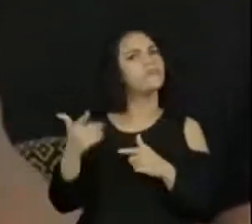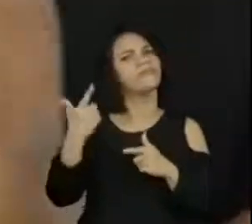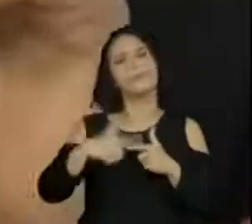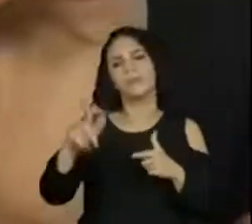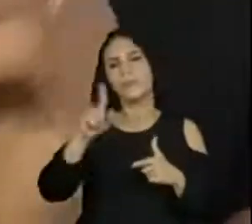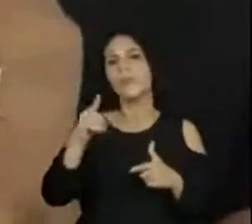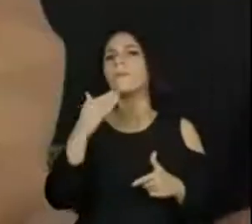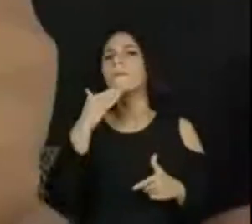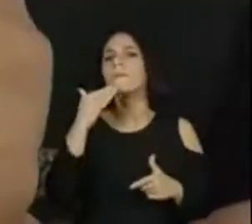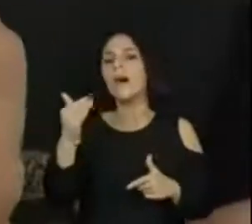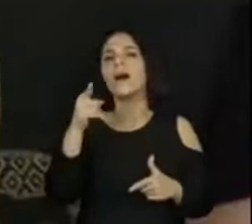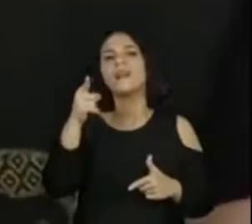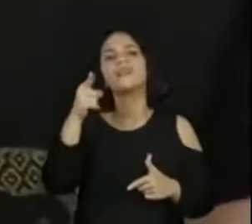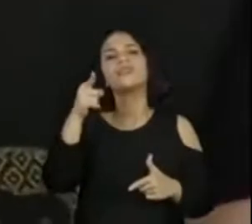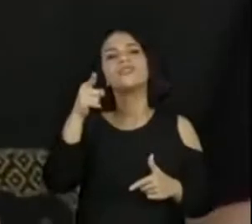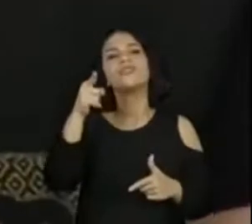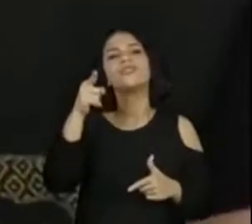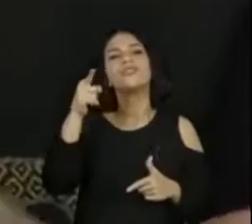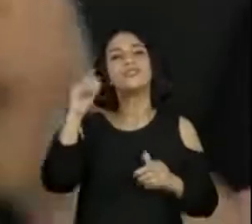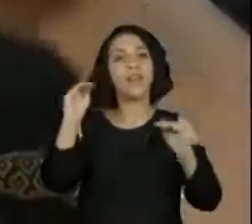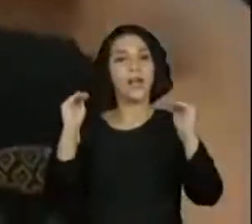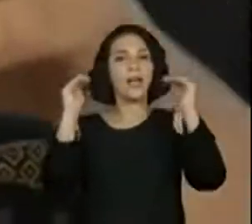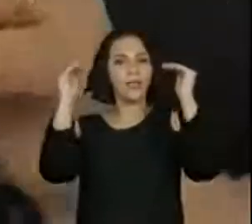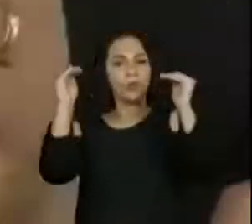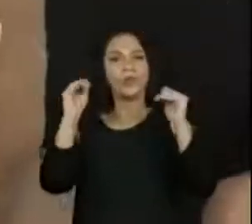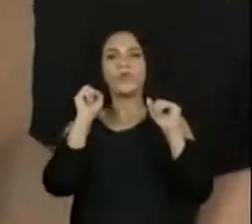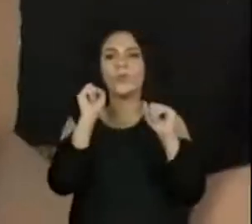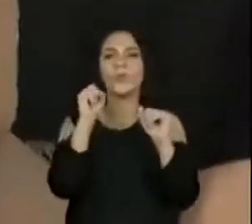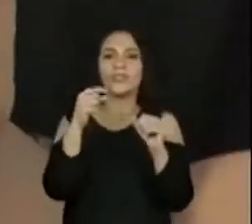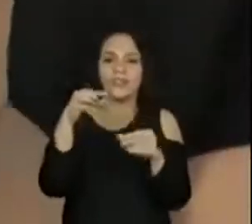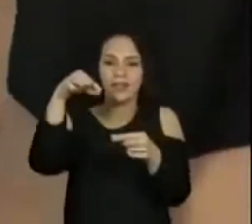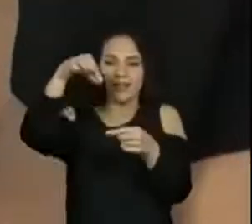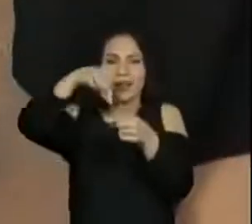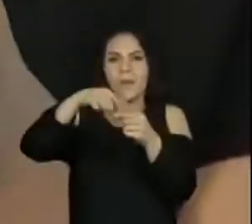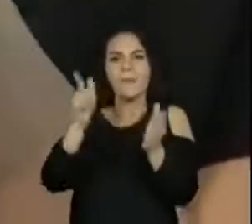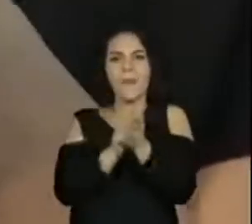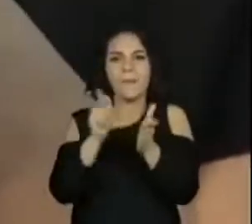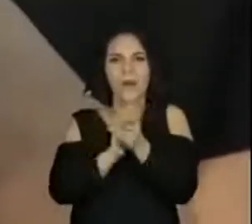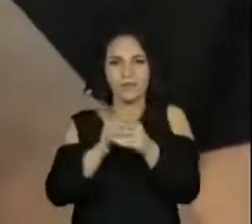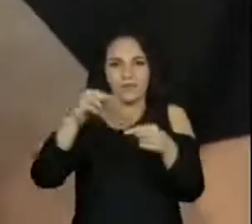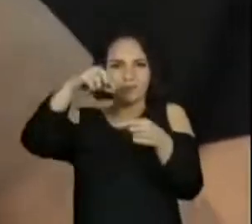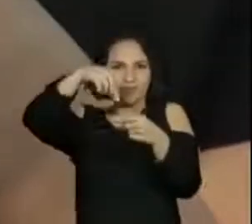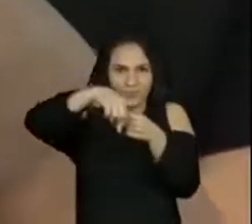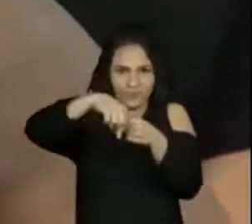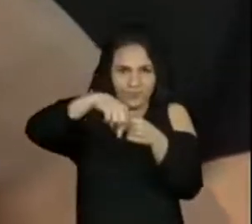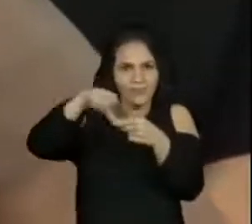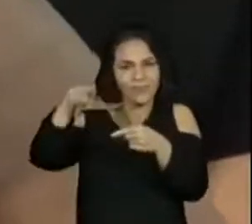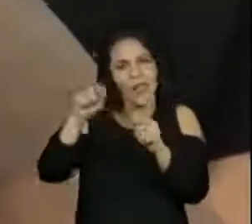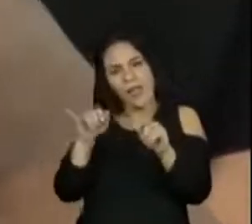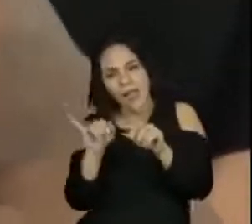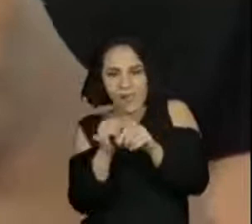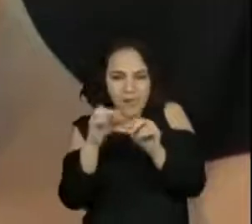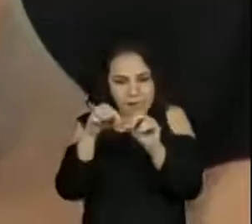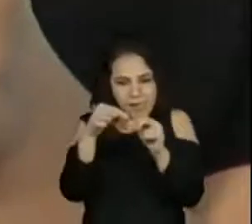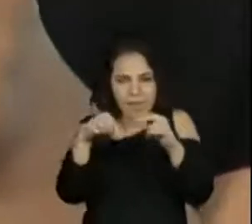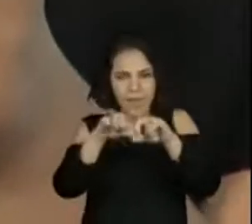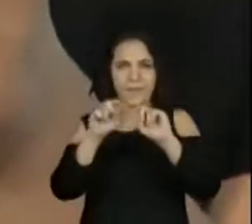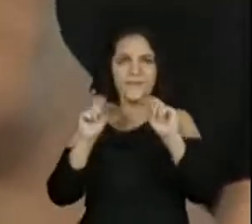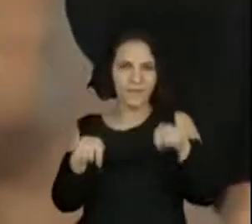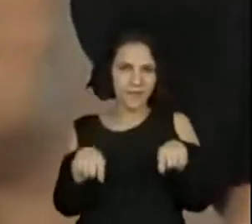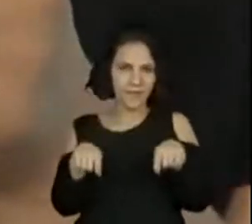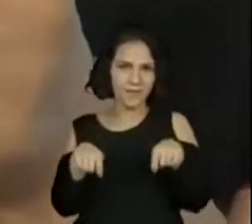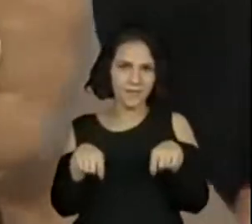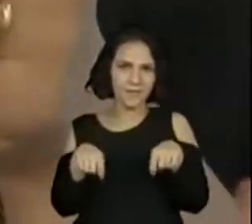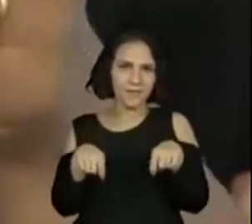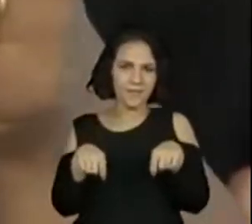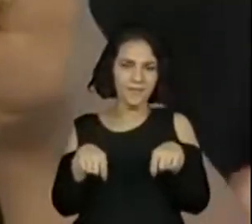para um adulto, entorta um clipes ou um alfinete e usa com a mesma função. Ele chama colchete de metal